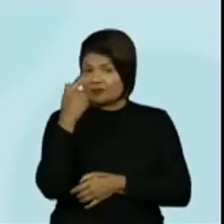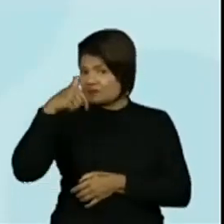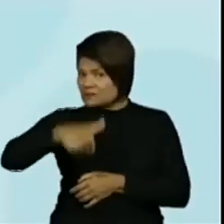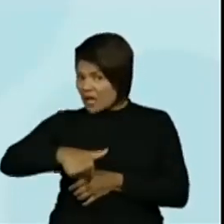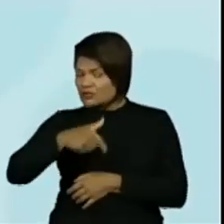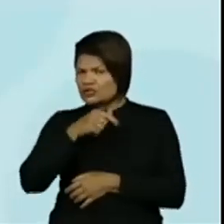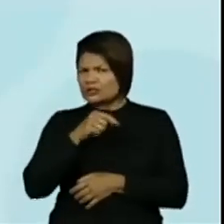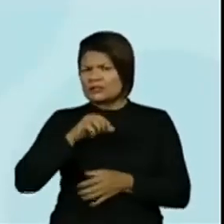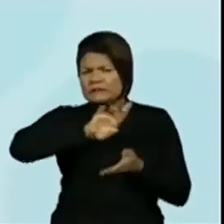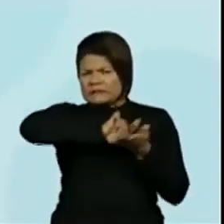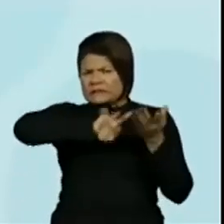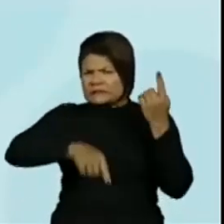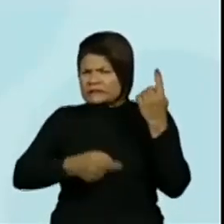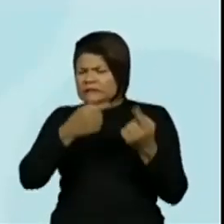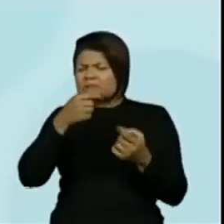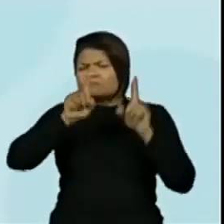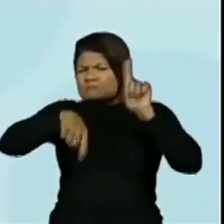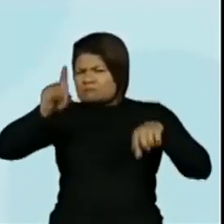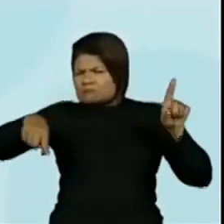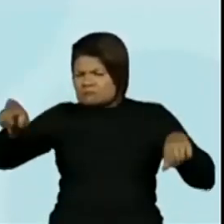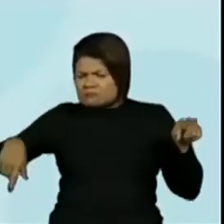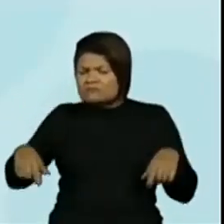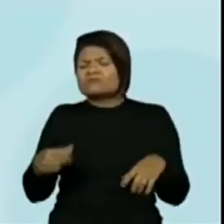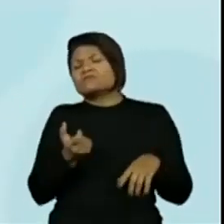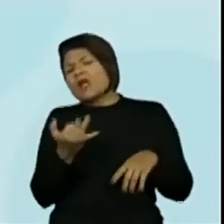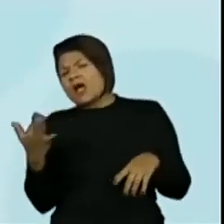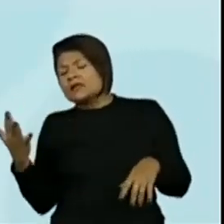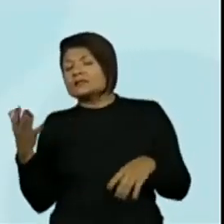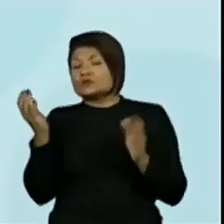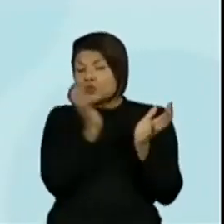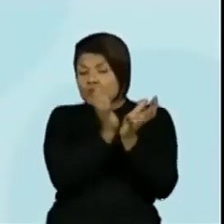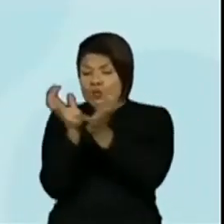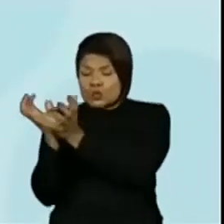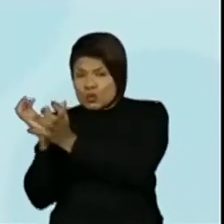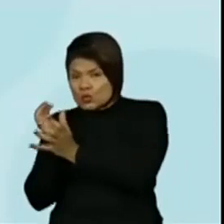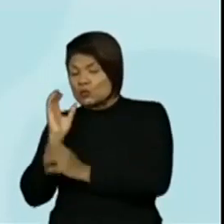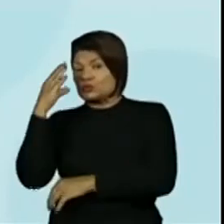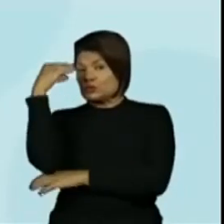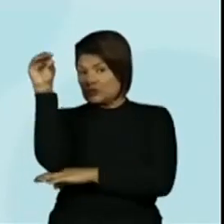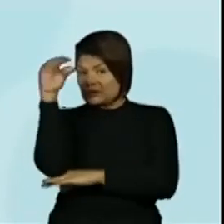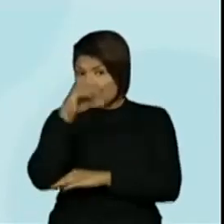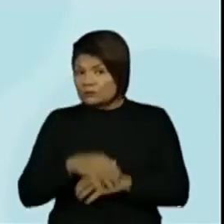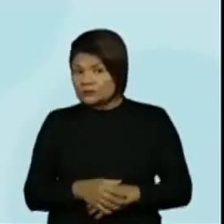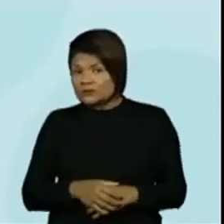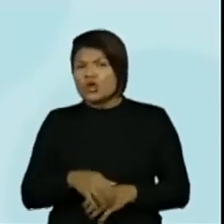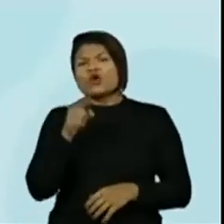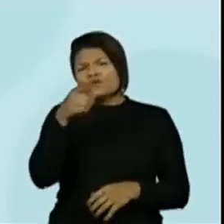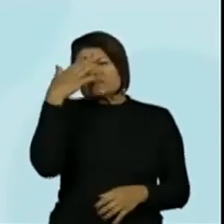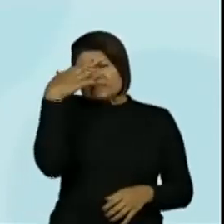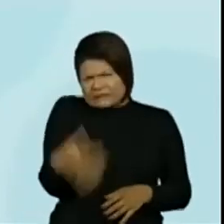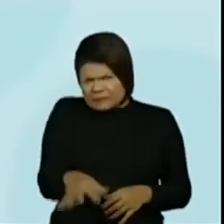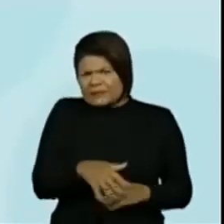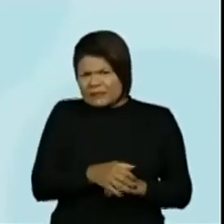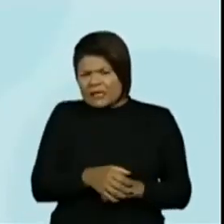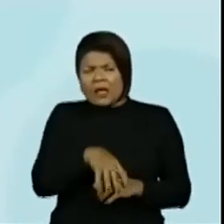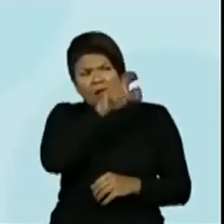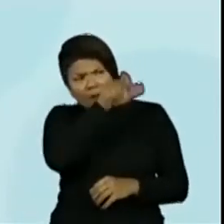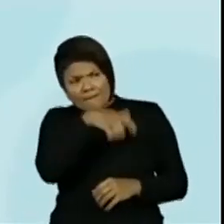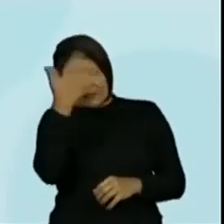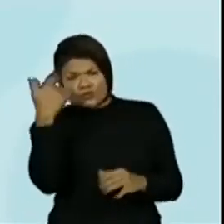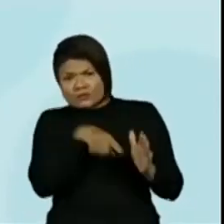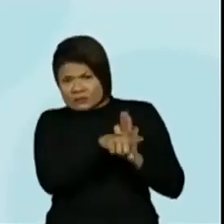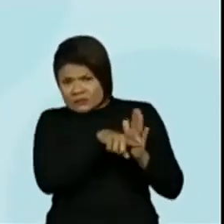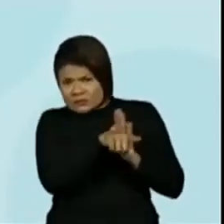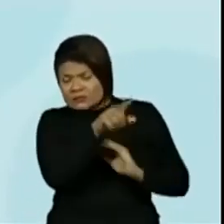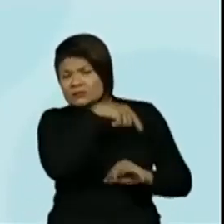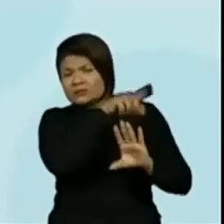de dinossauros? E você sabia que os cientistas descobriram que antes da queda do asteroide